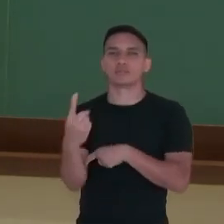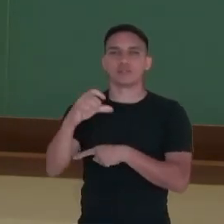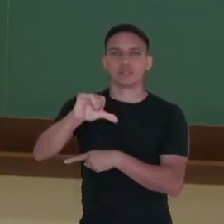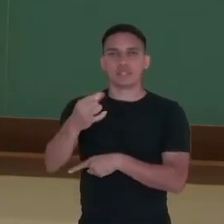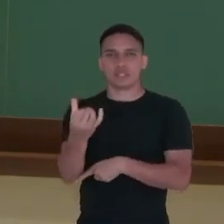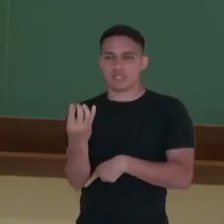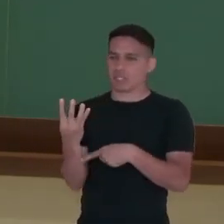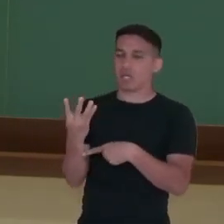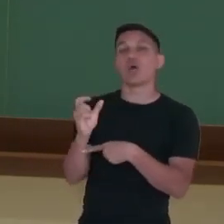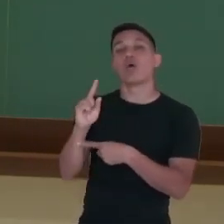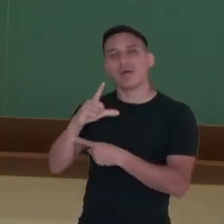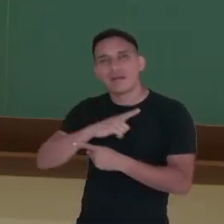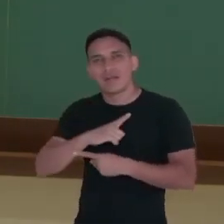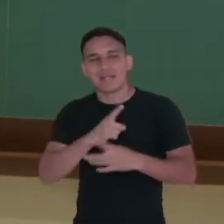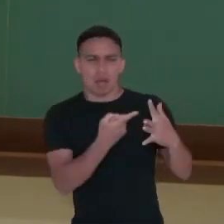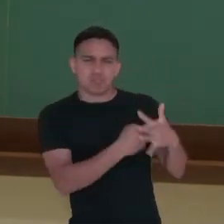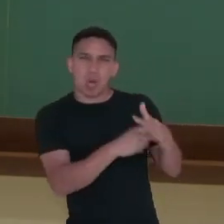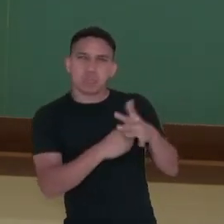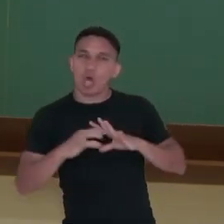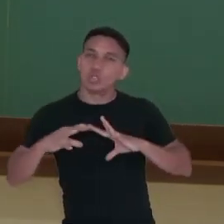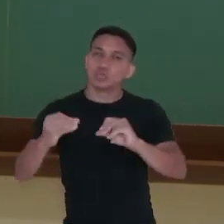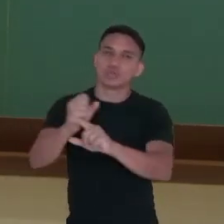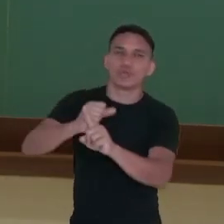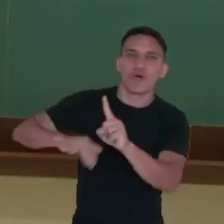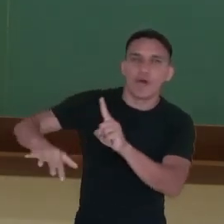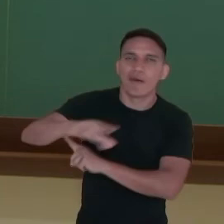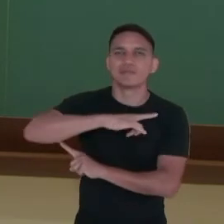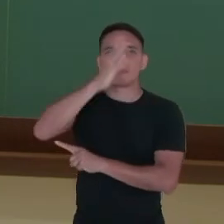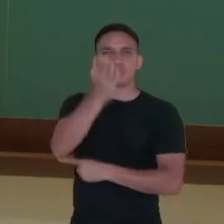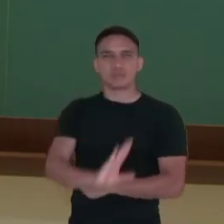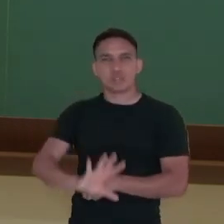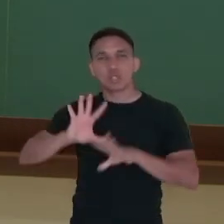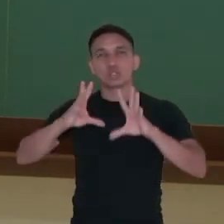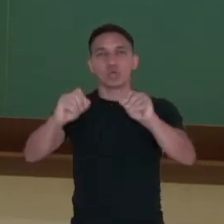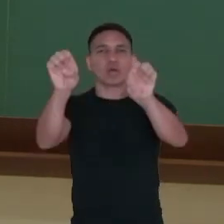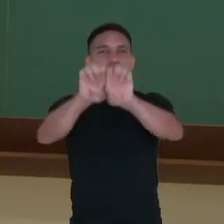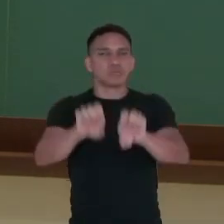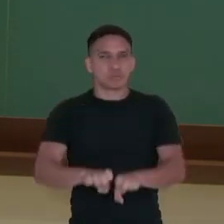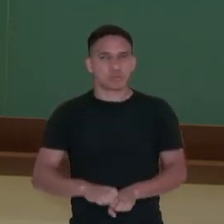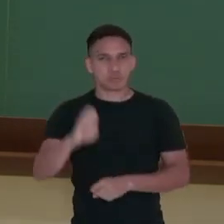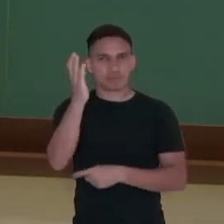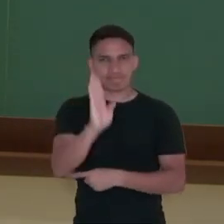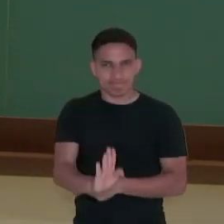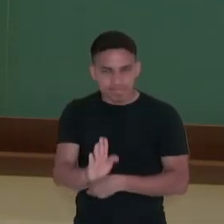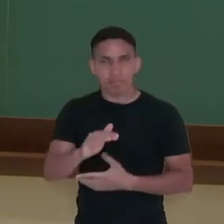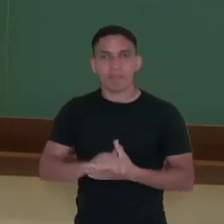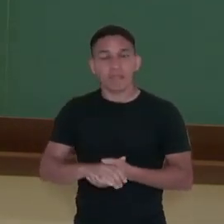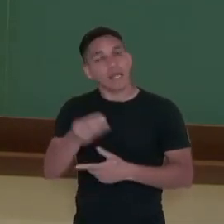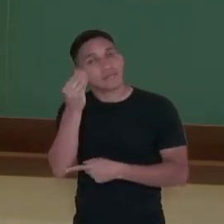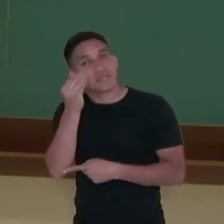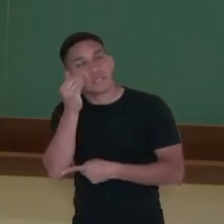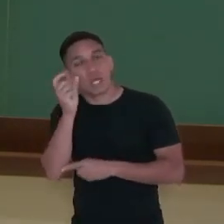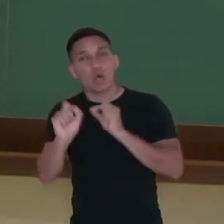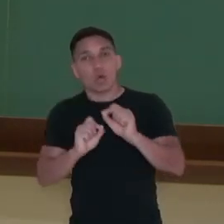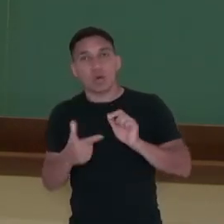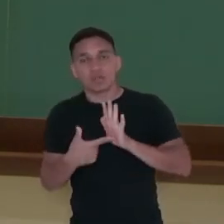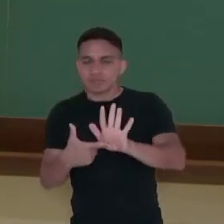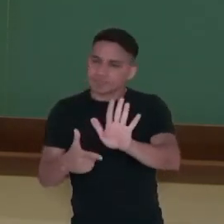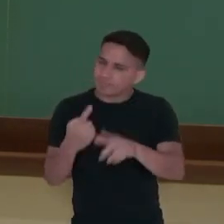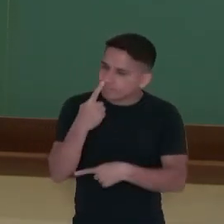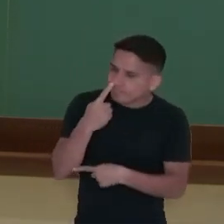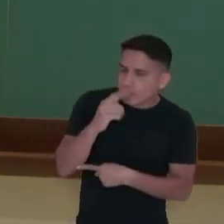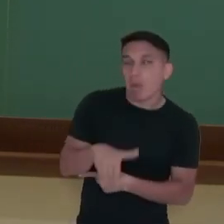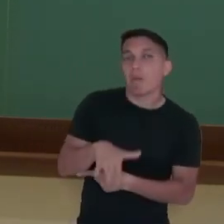1964. Reformas aí de toda uma sociedade brasileira, de toda a estrutura brasileira. E buscou com isso se aproximar